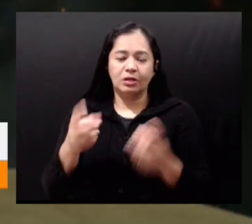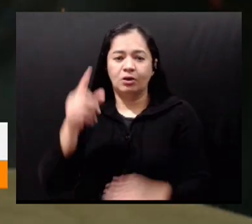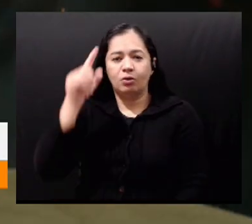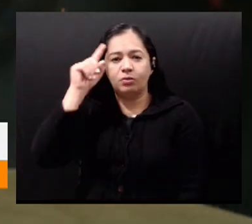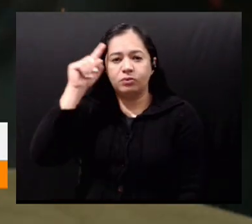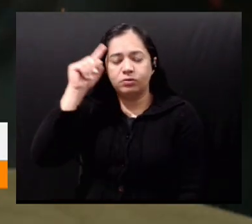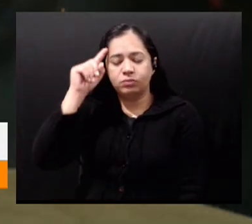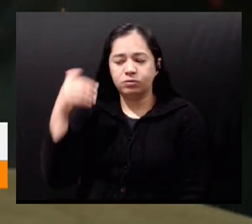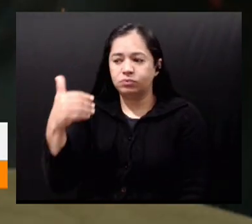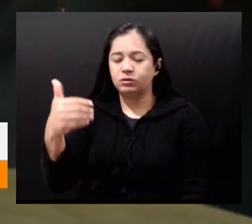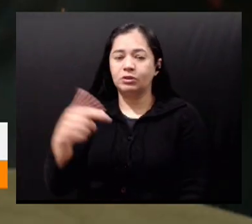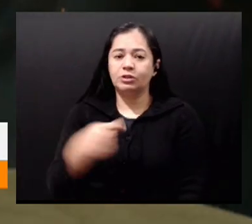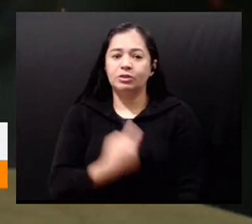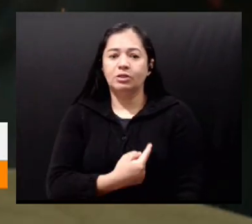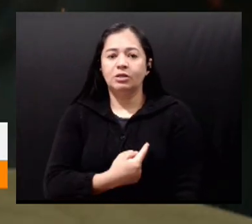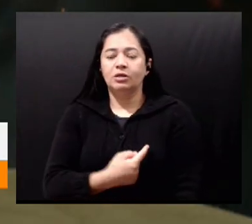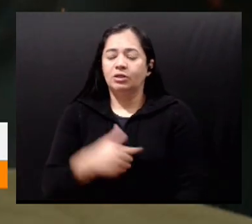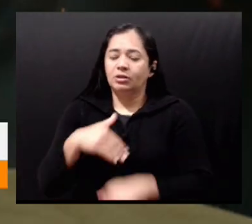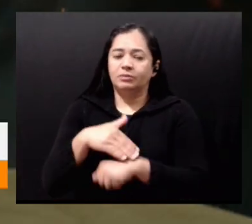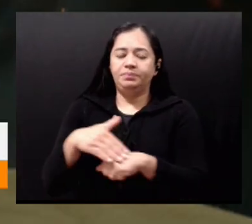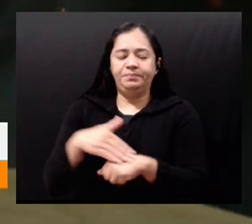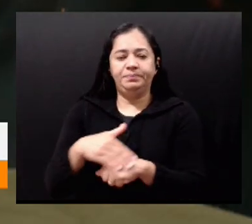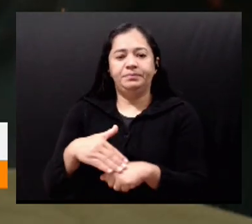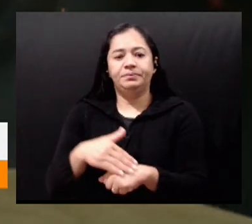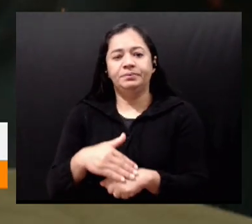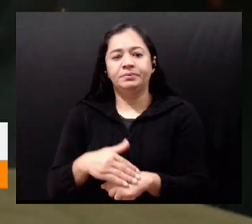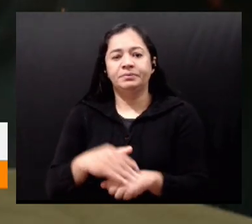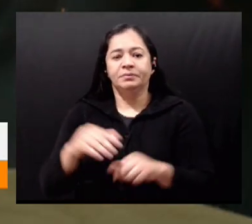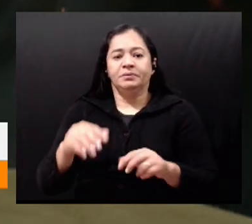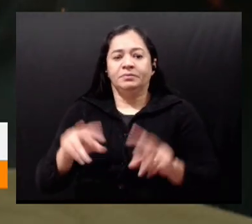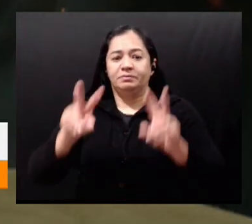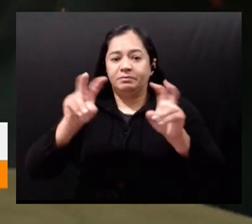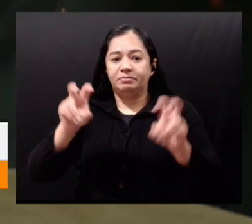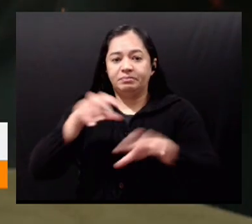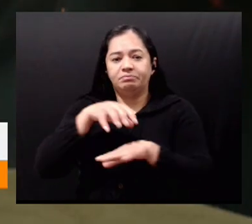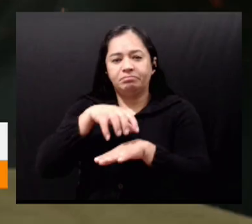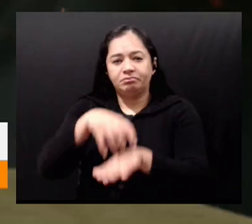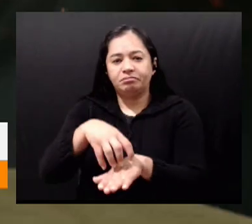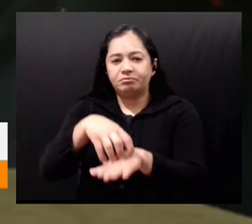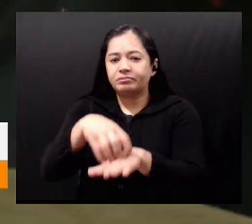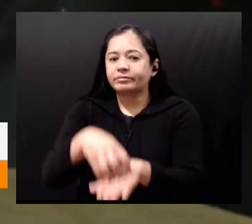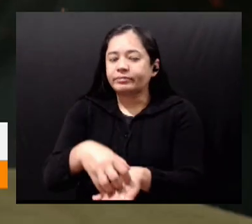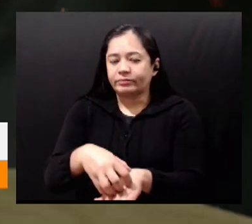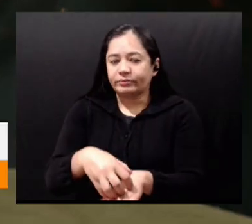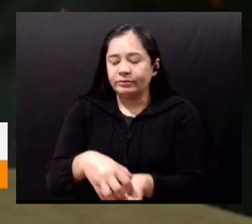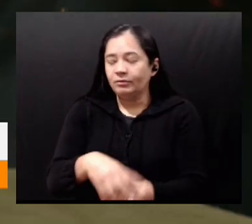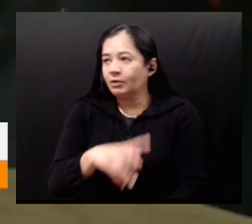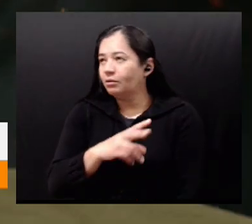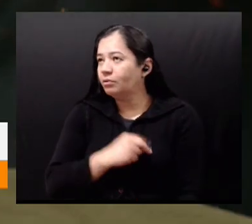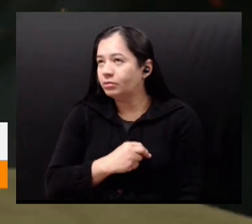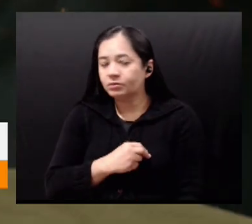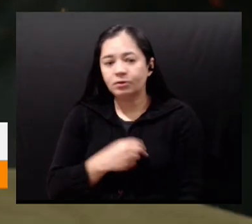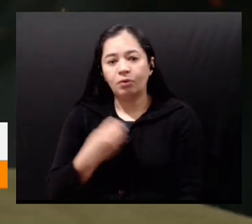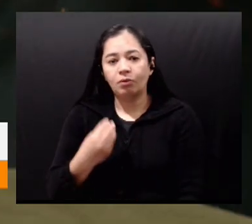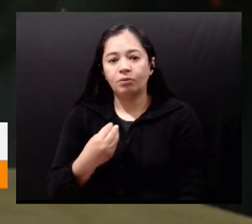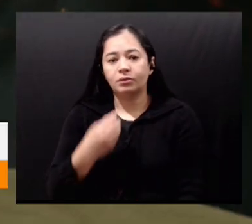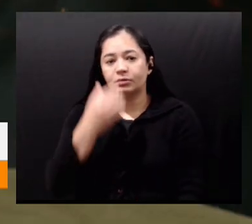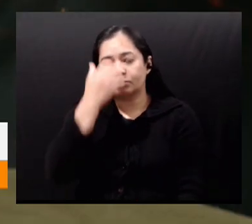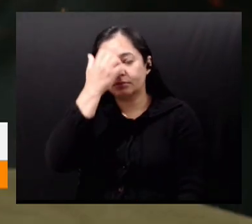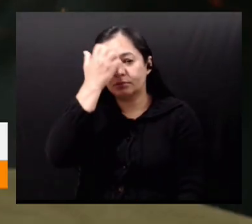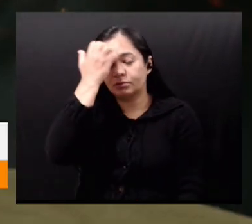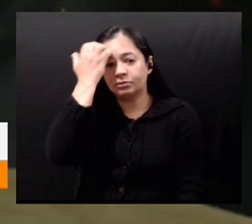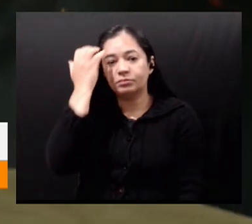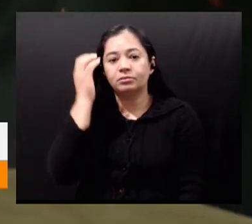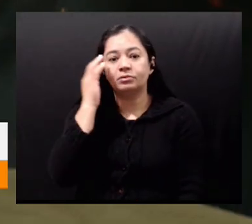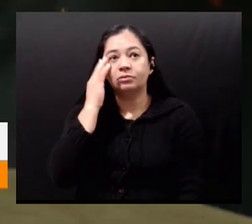nossas convidadas hoje sobre a questão do trânsito, né. É impressionante, Giovana, como o trânsito